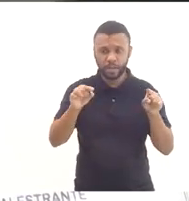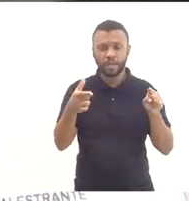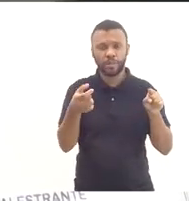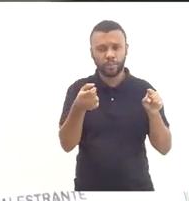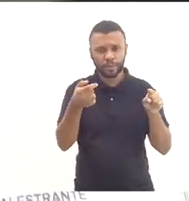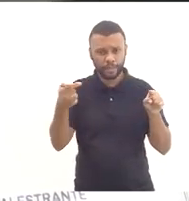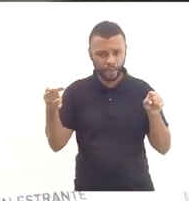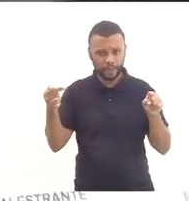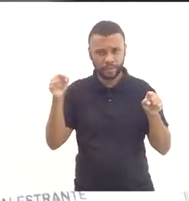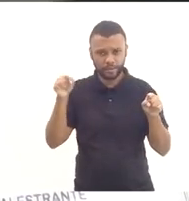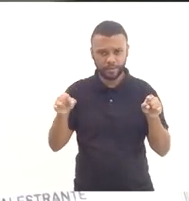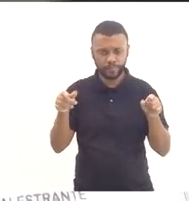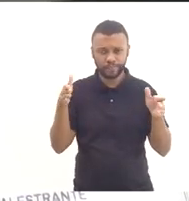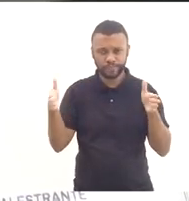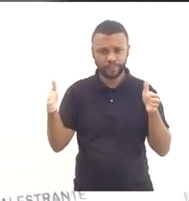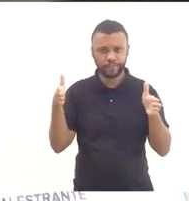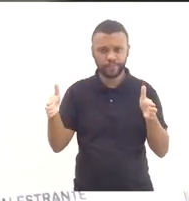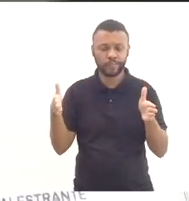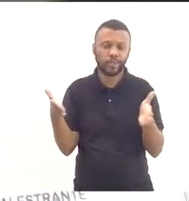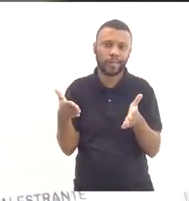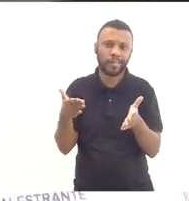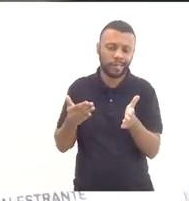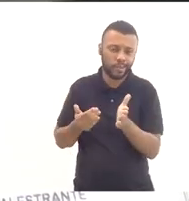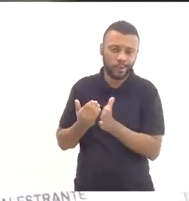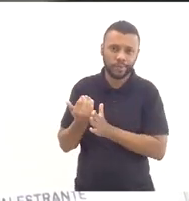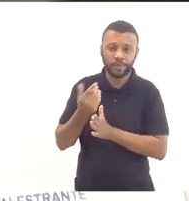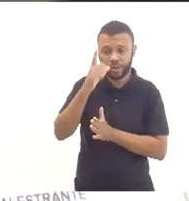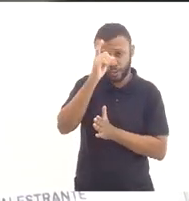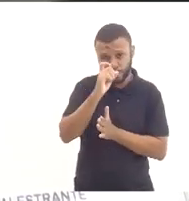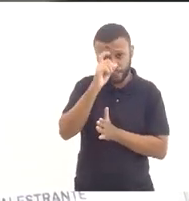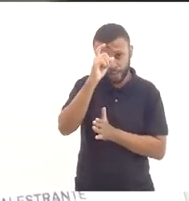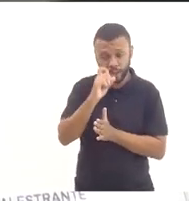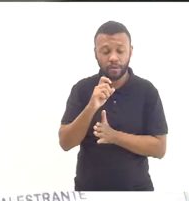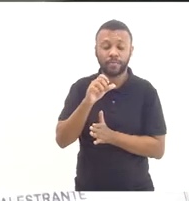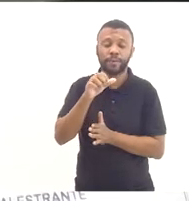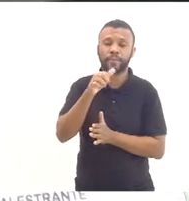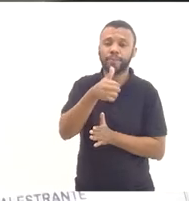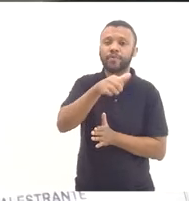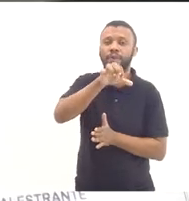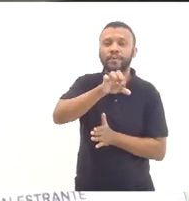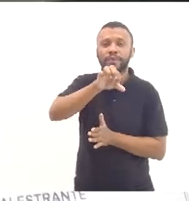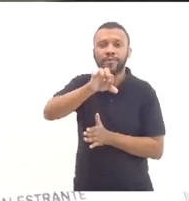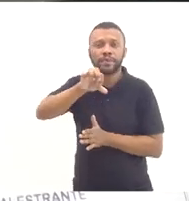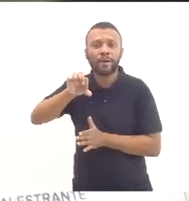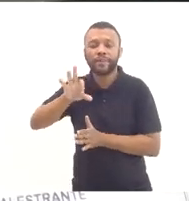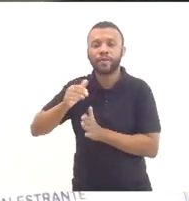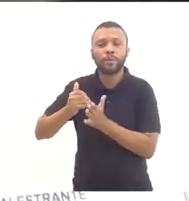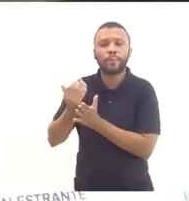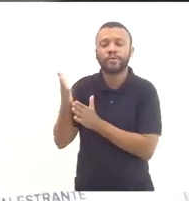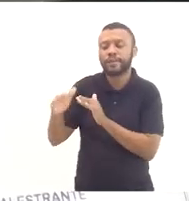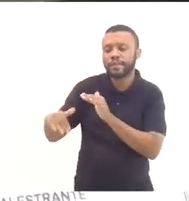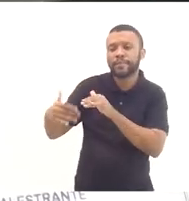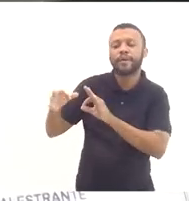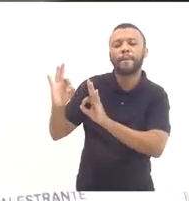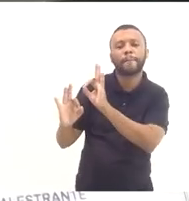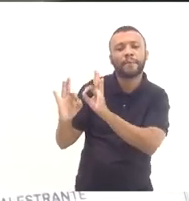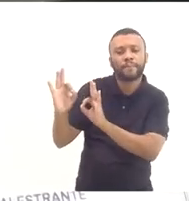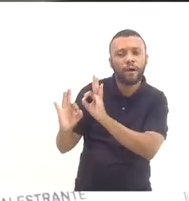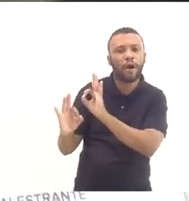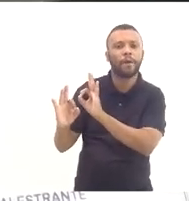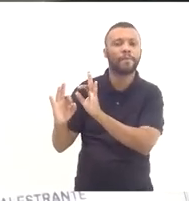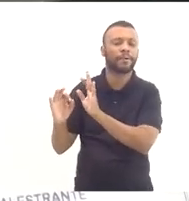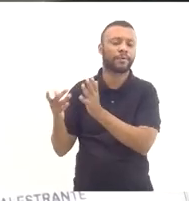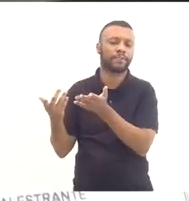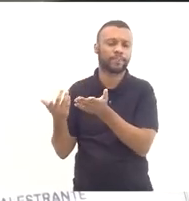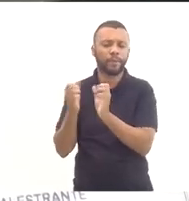médico que é o que cuida do meu filho hoje ele chegou na clínica e noventa e nove dez anos depois do Dr Norton e ele começou a desenvolver uma fórmula e se você quiser passar